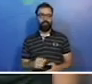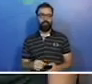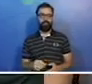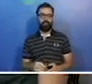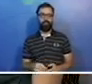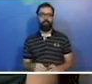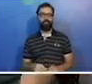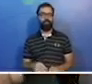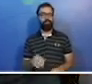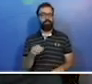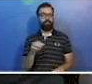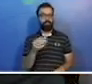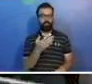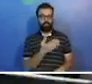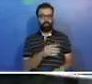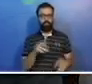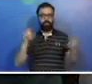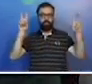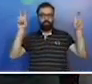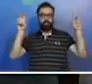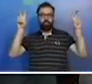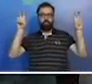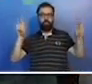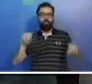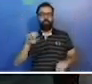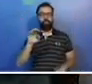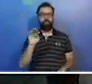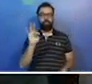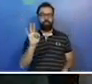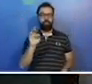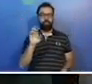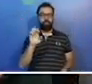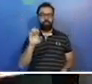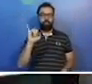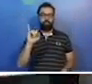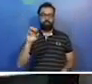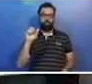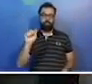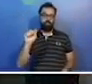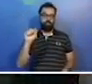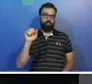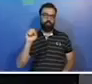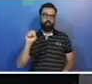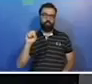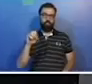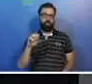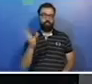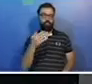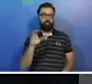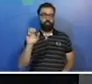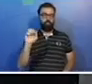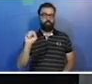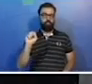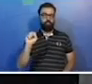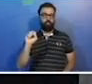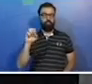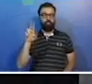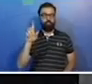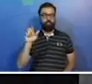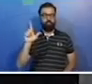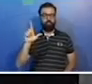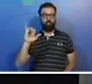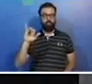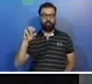Unidade 16, teias alimentares. Antes da gente começar a falar das teias, vamos lembrar o que a gente estava